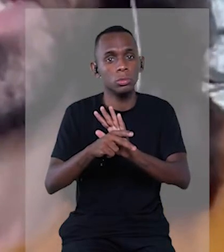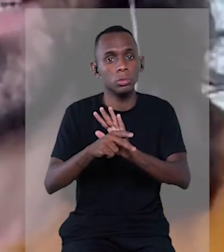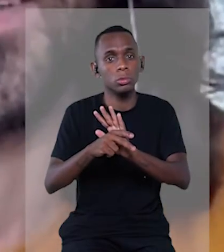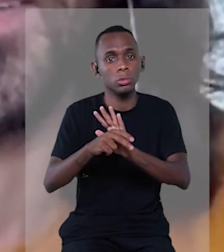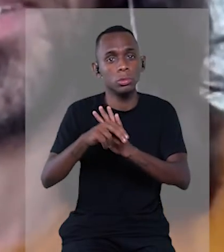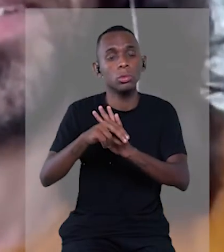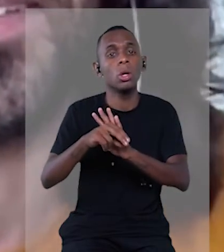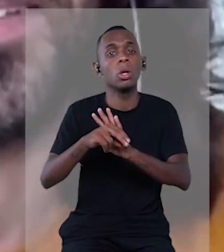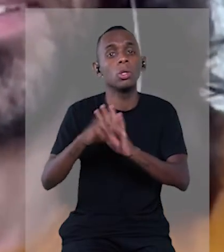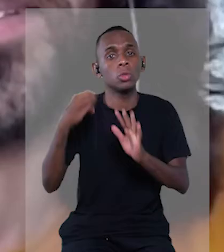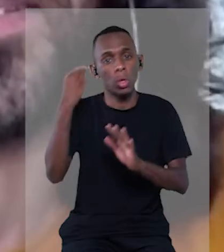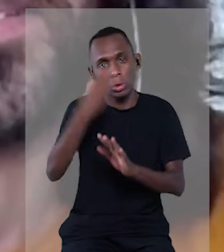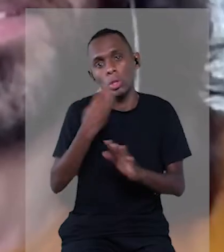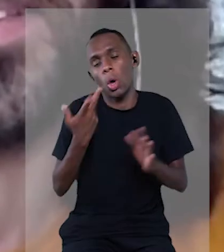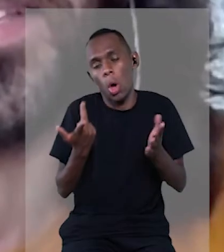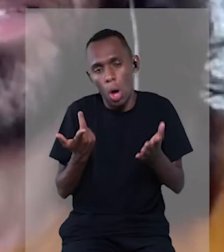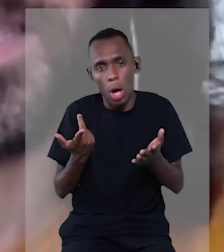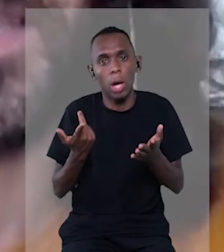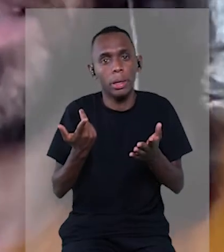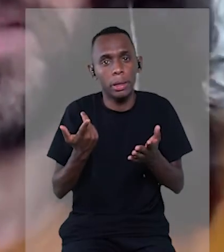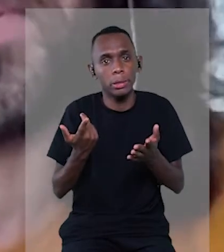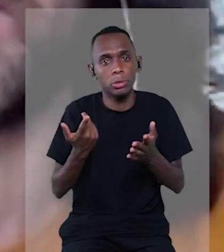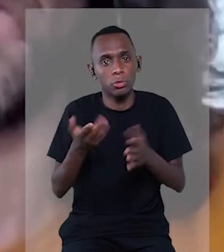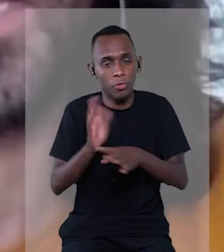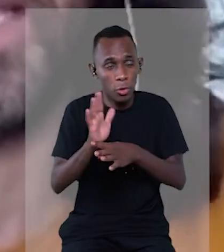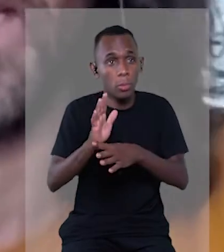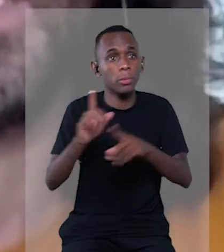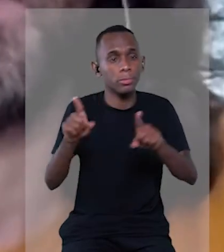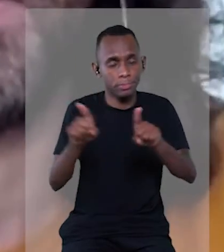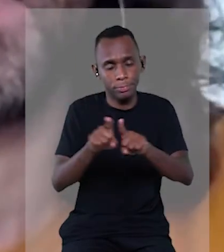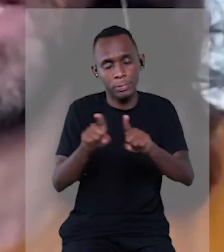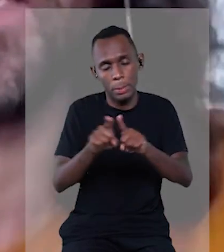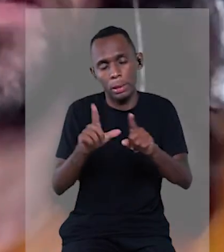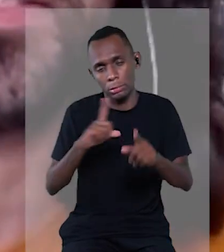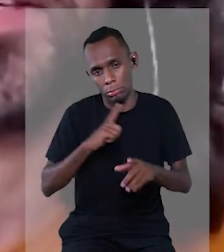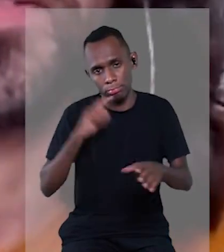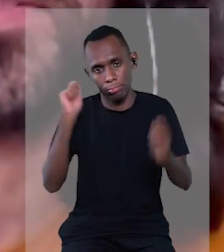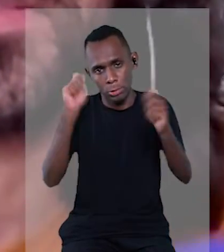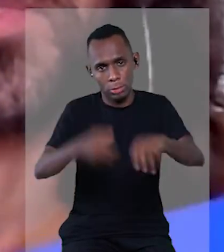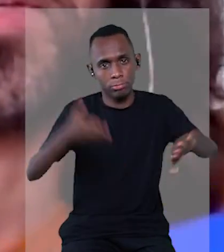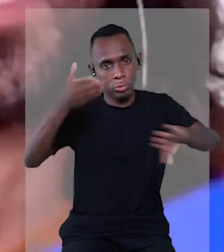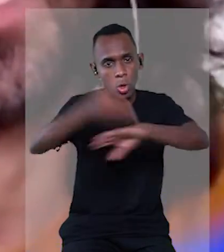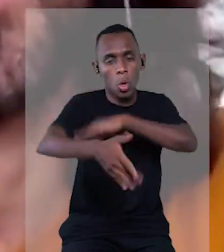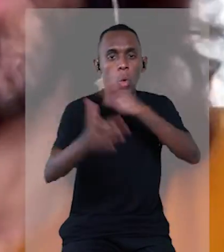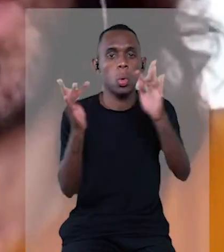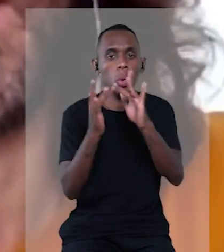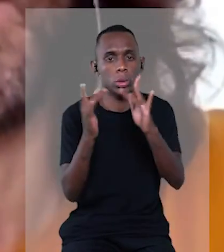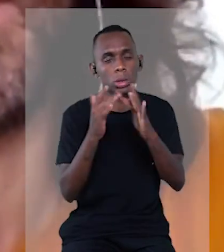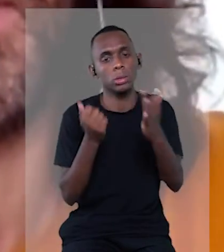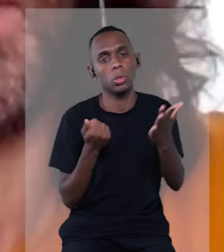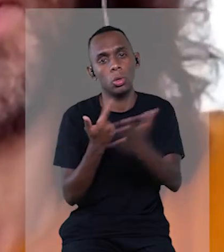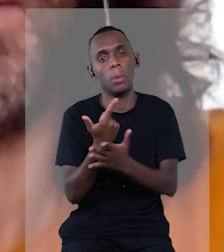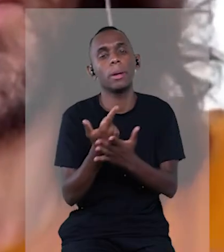Sim, pelo site da pelas suas redes. Sim, pelas minhas redes e pelo site da Nossa Senhora dos Filmes. Só entrar em contato com